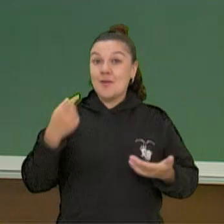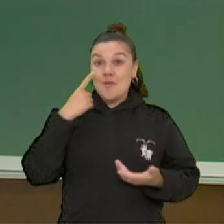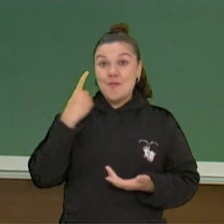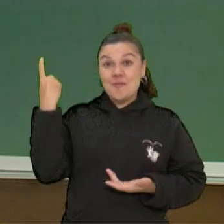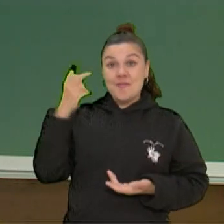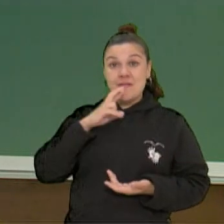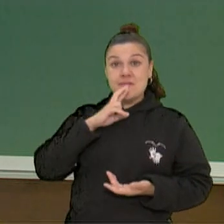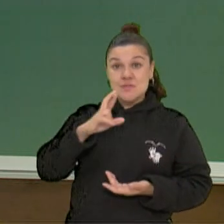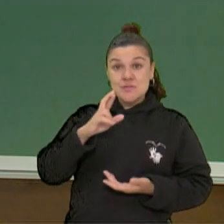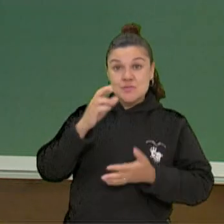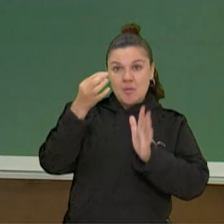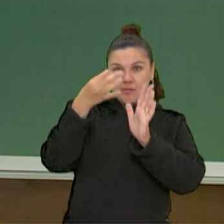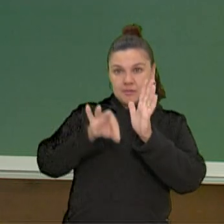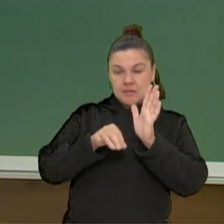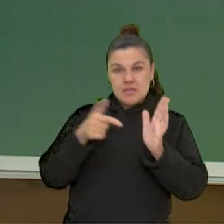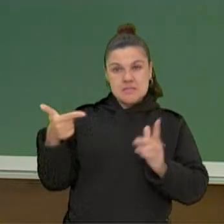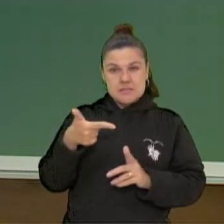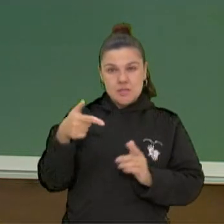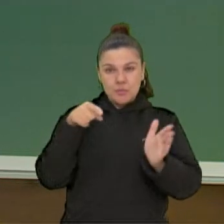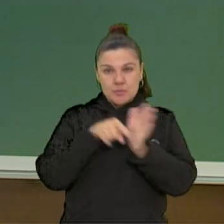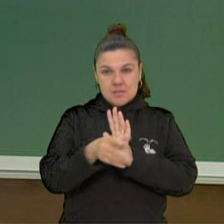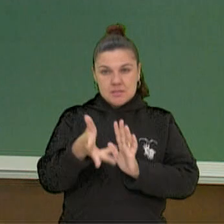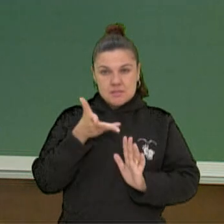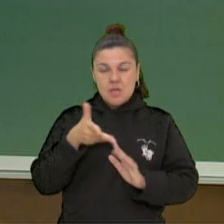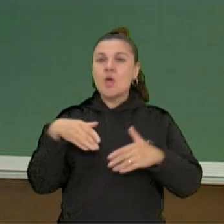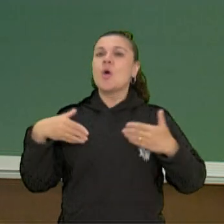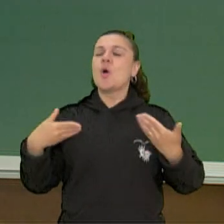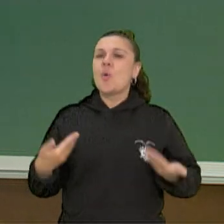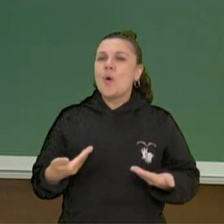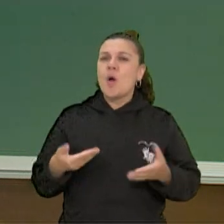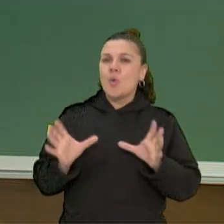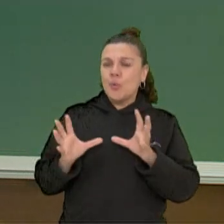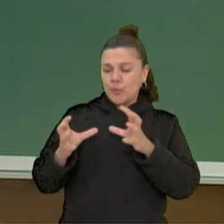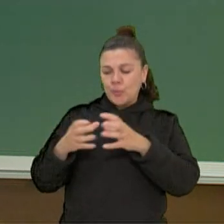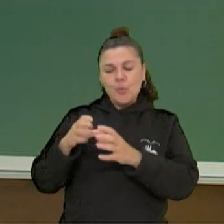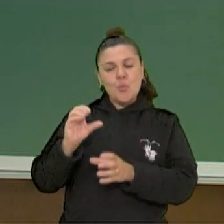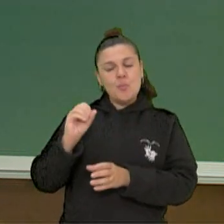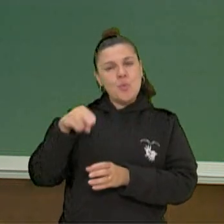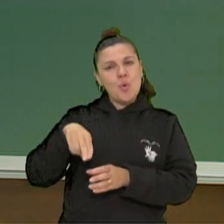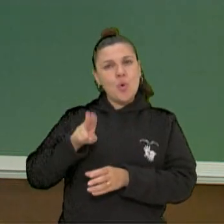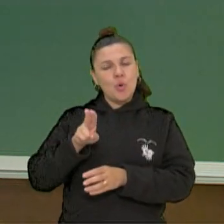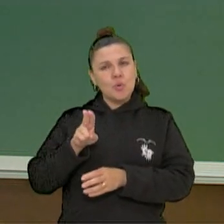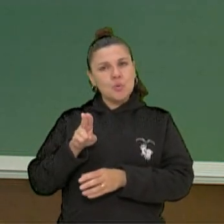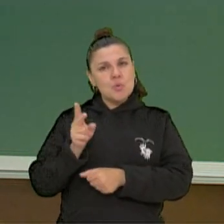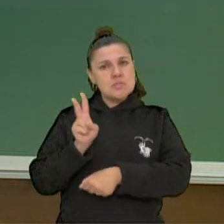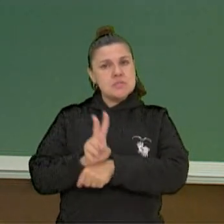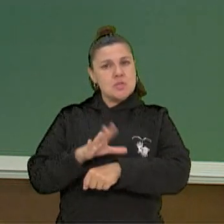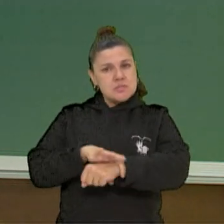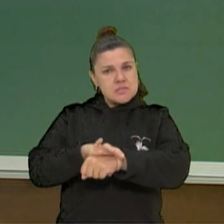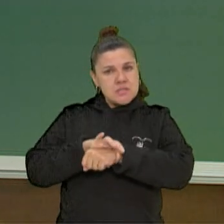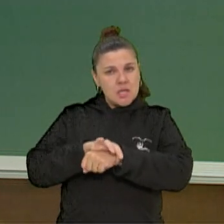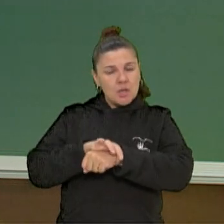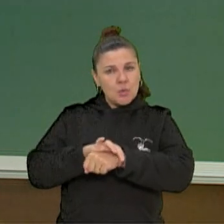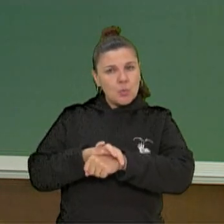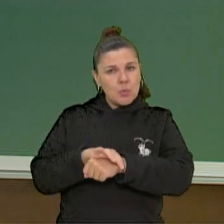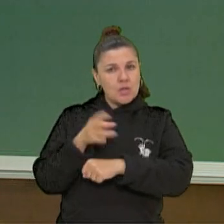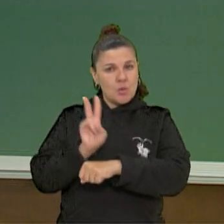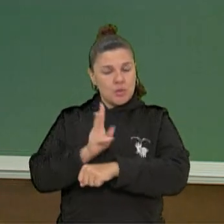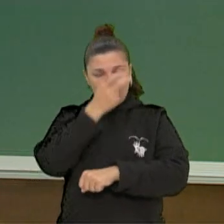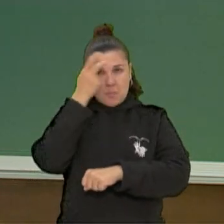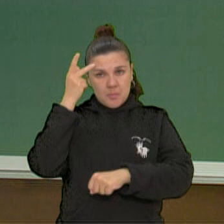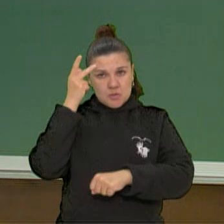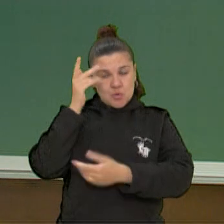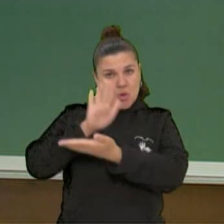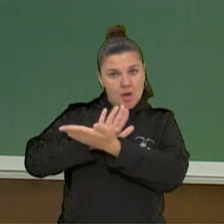Então vamos lá, pessoal, correção do nosso segundo questionário. É o órgão da ONU que atua para assegurar e proteger os direitos das pessoas em situação de